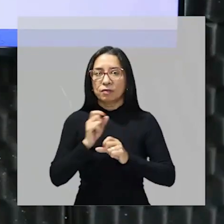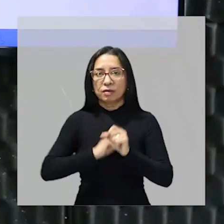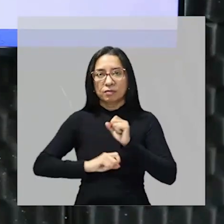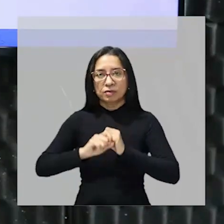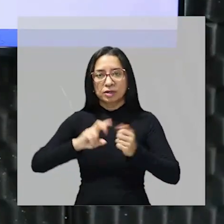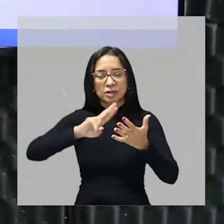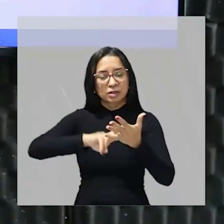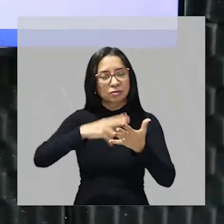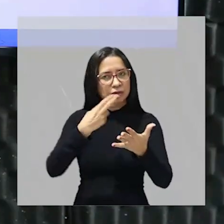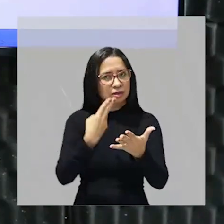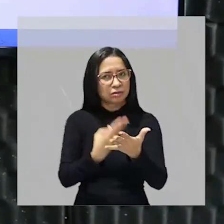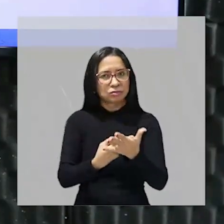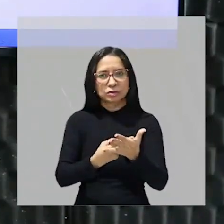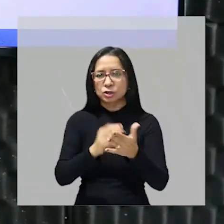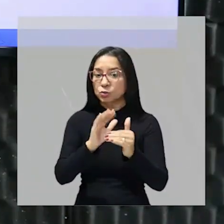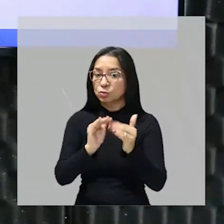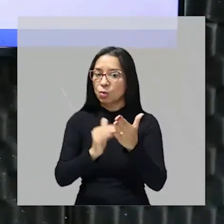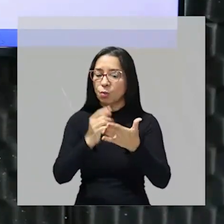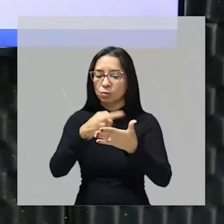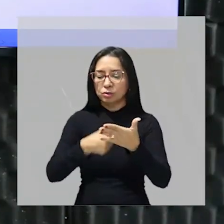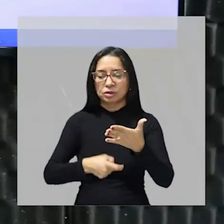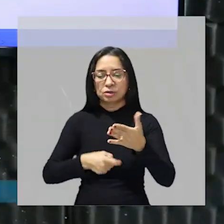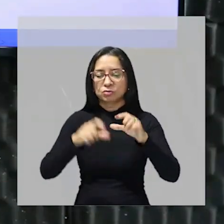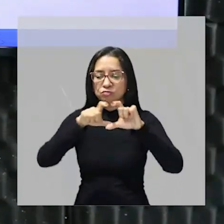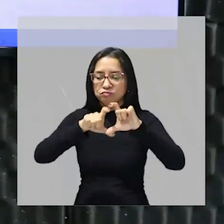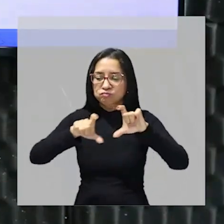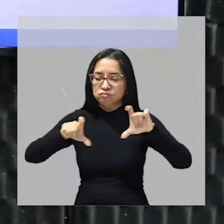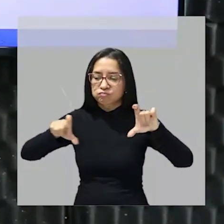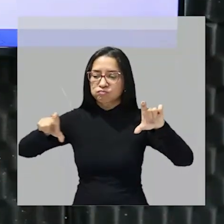não traduzi o texto na íntegra, eu fui pegando as partes